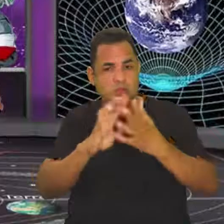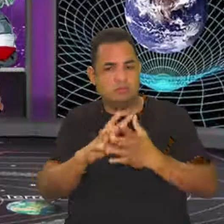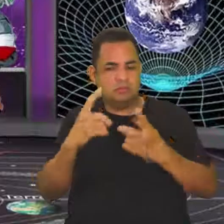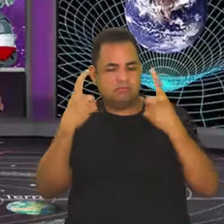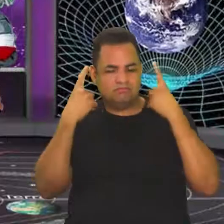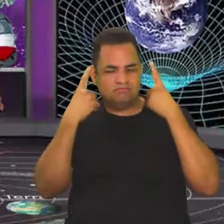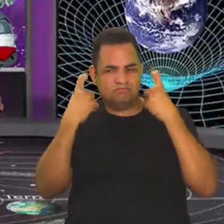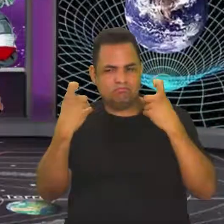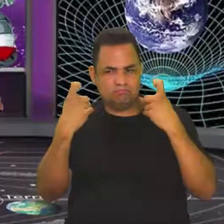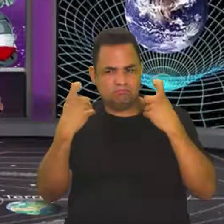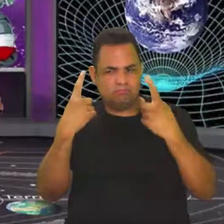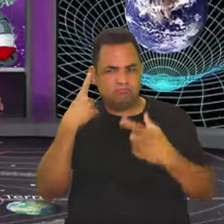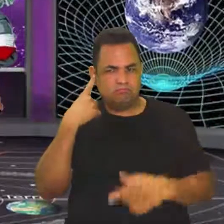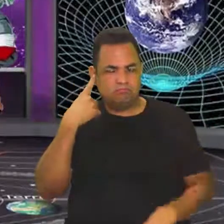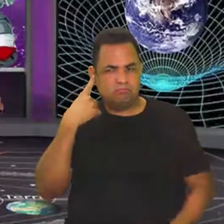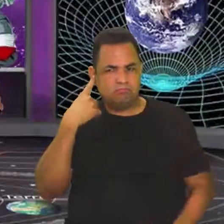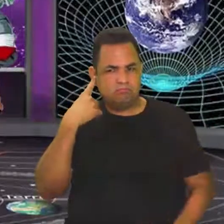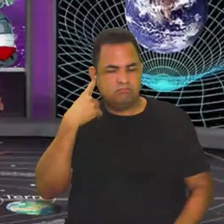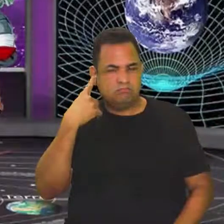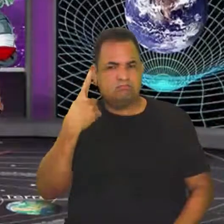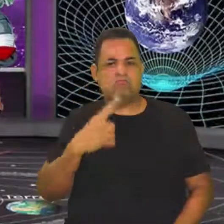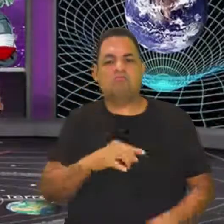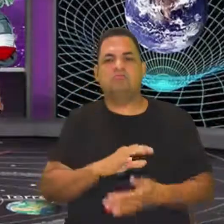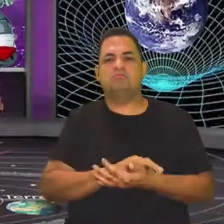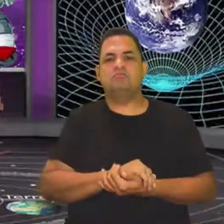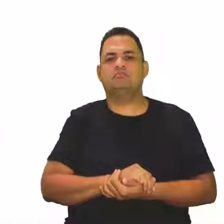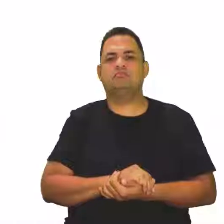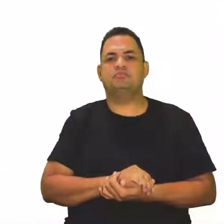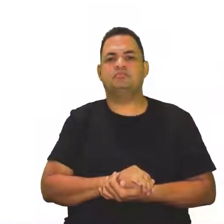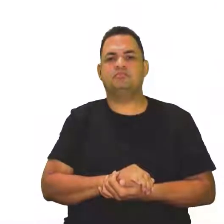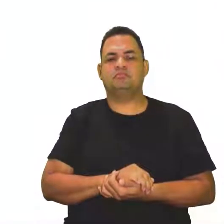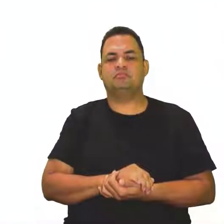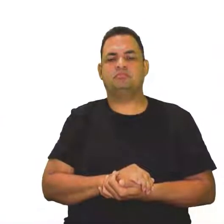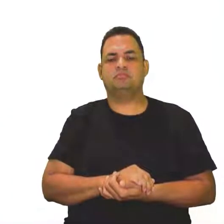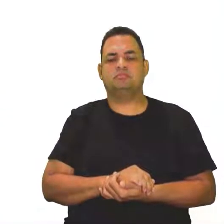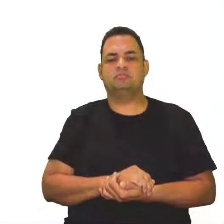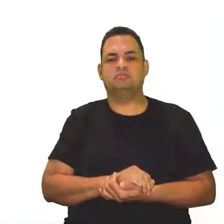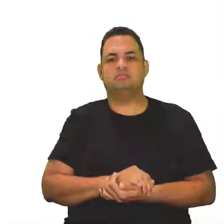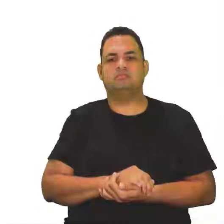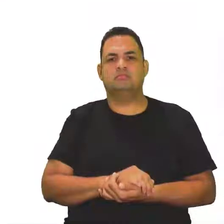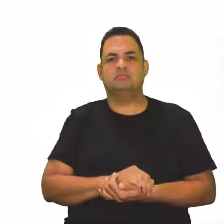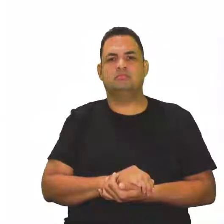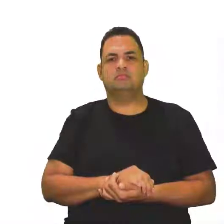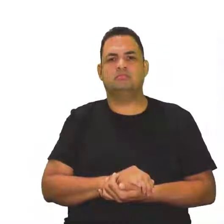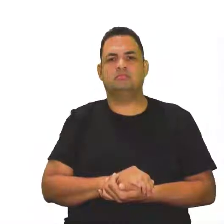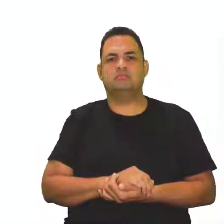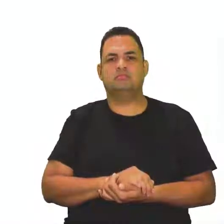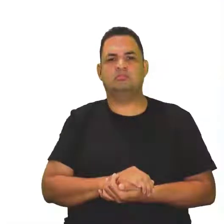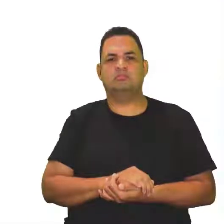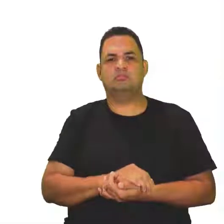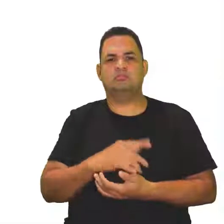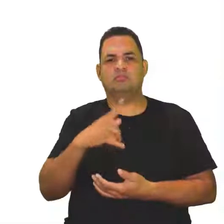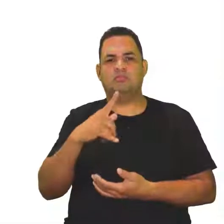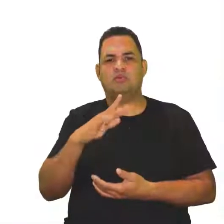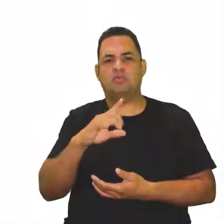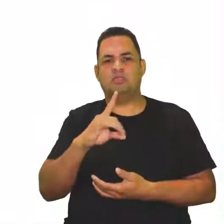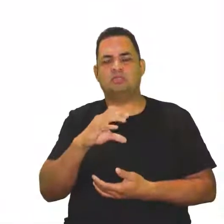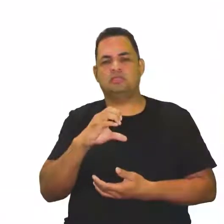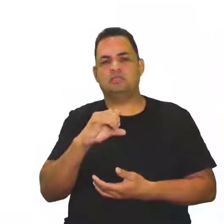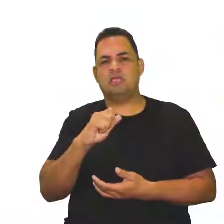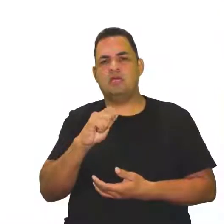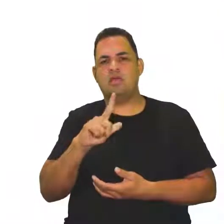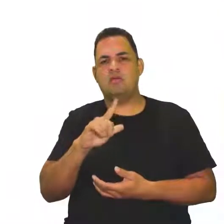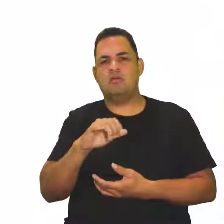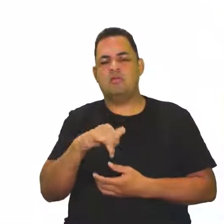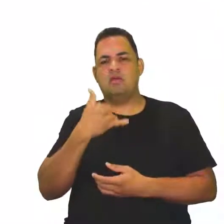velocidade do som é muito menor que a da luz, né? Então vamos lá, continuando. O potencial elétrico da Terra, isso